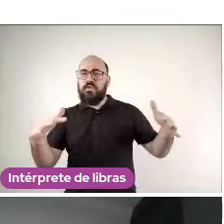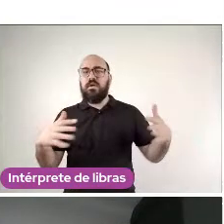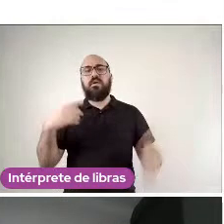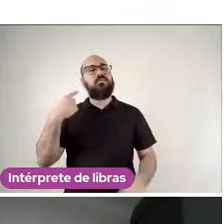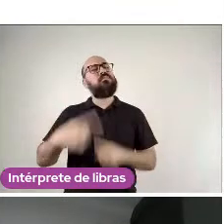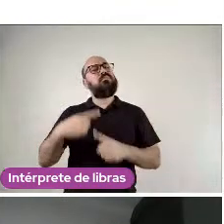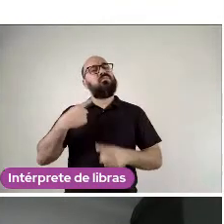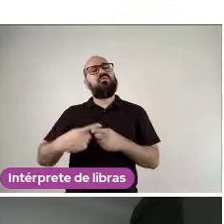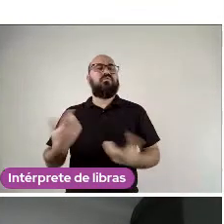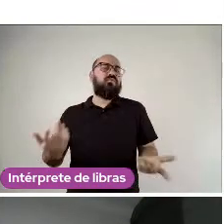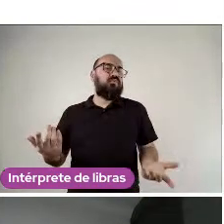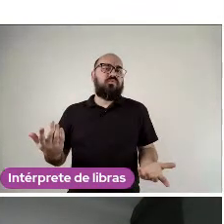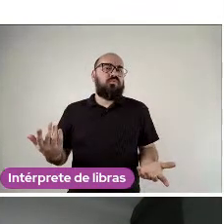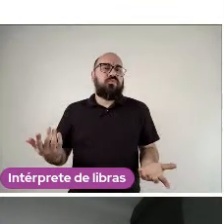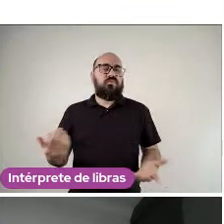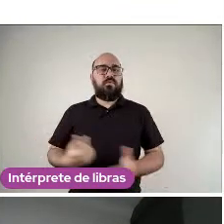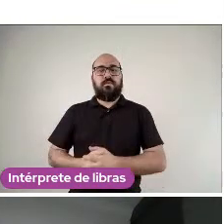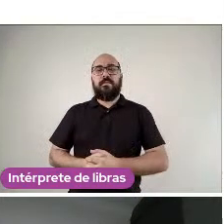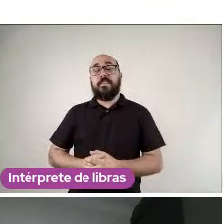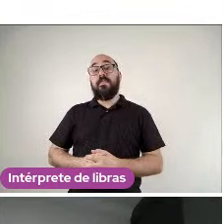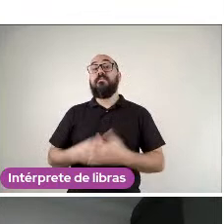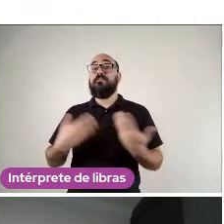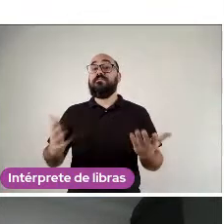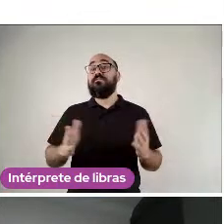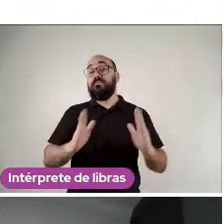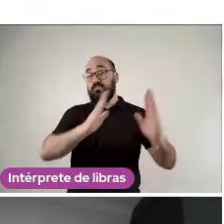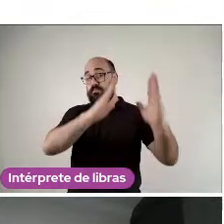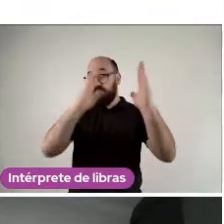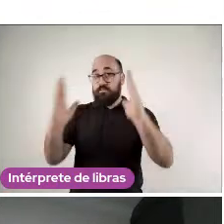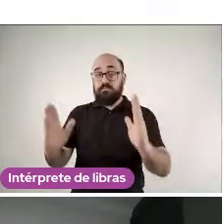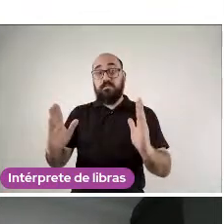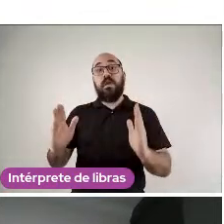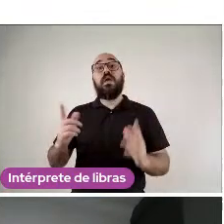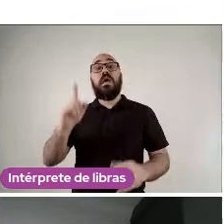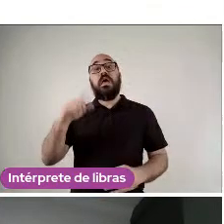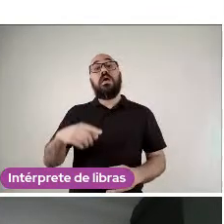que houvesse uma década dedicada ao oceano foi a questão do risco.